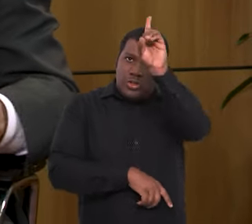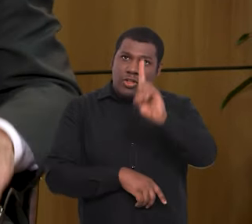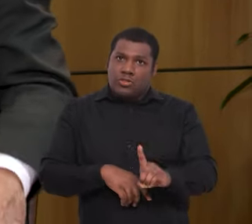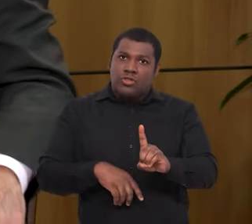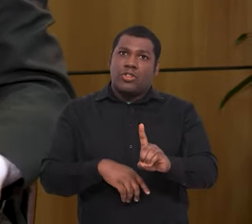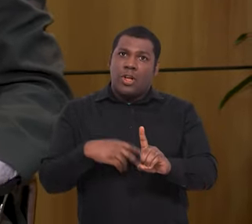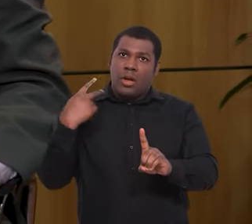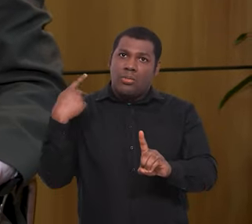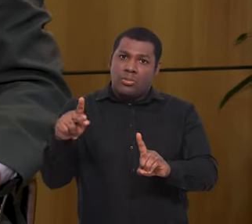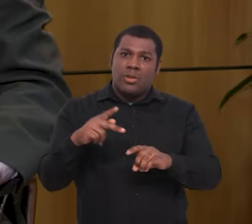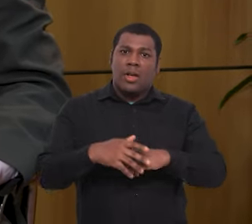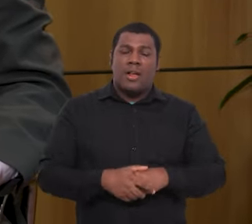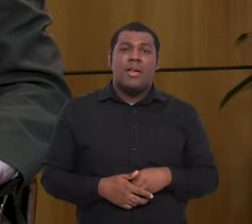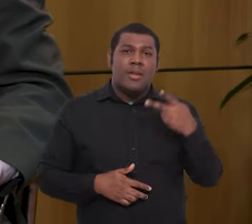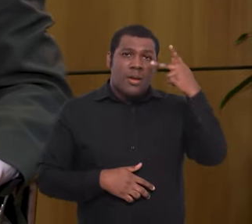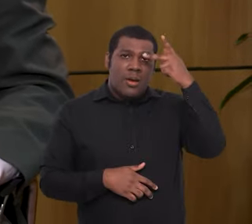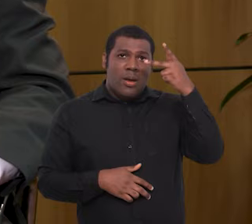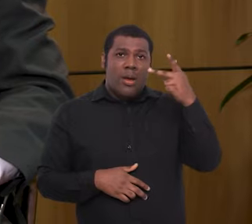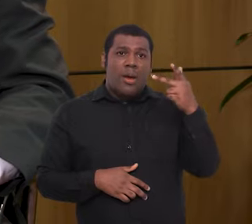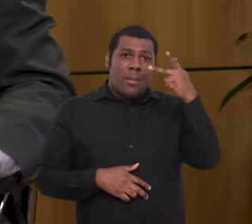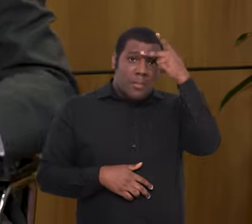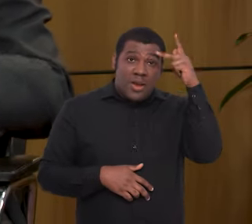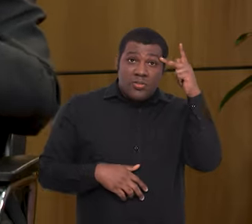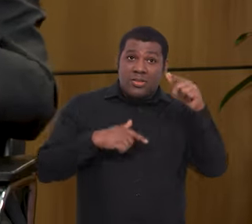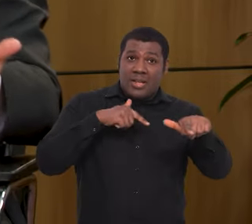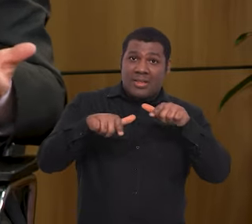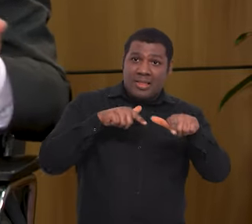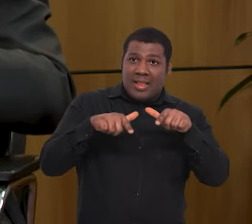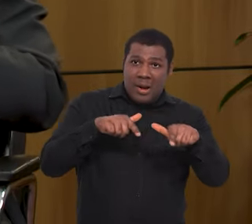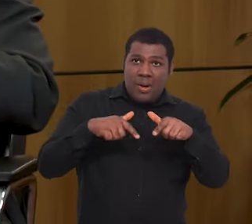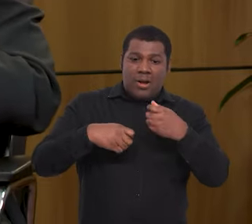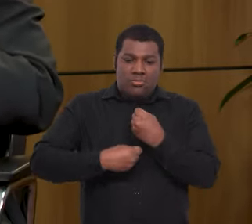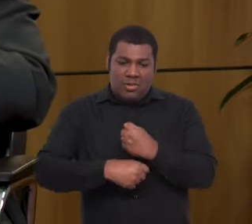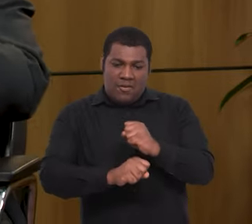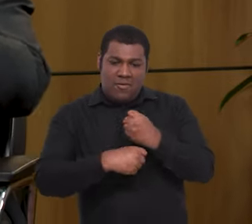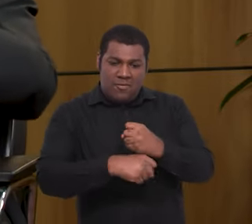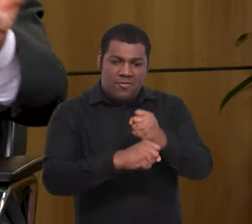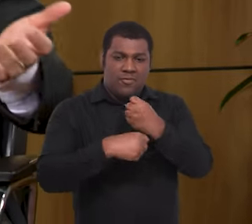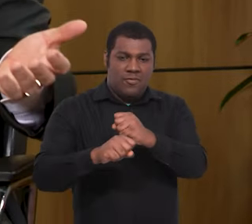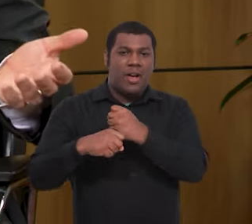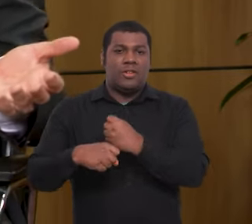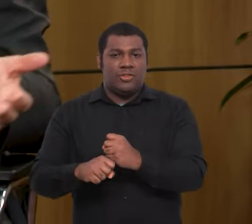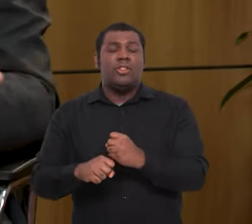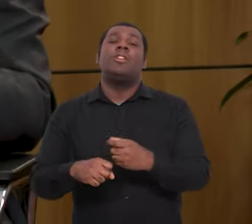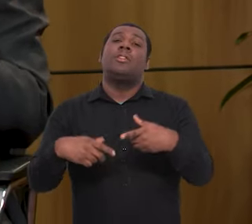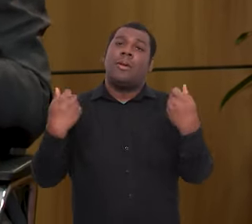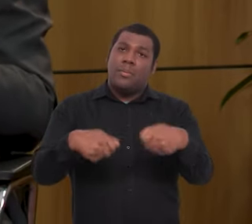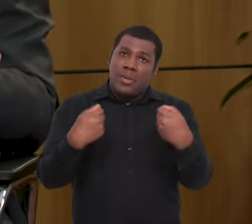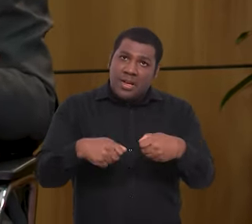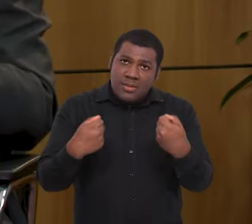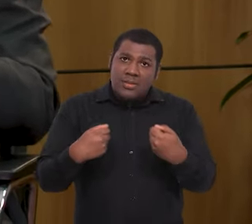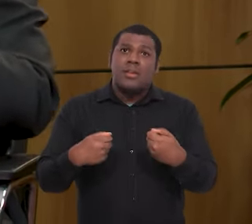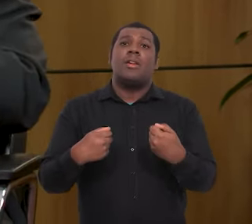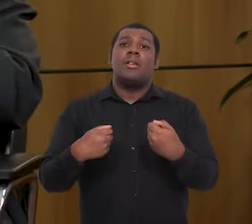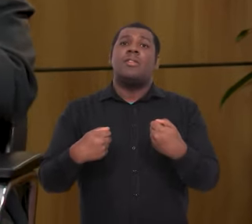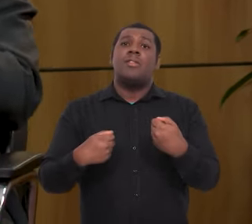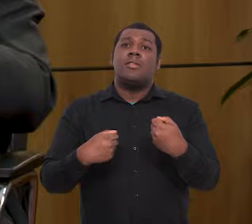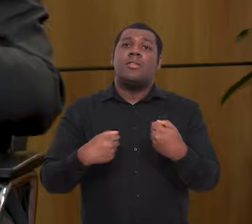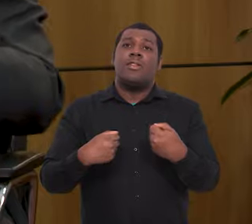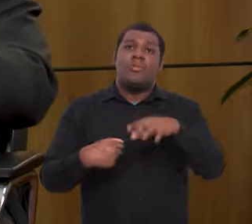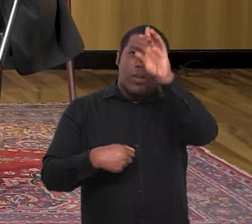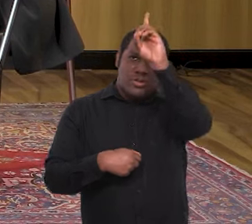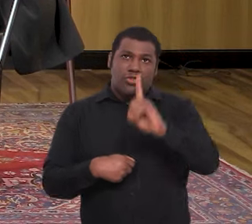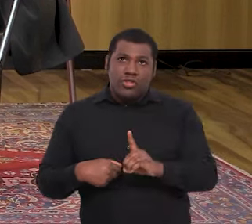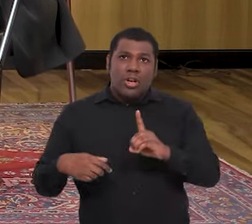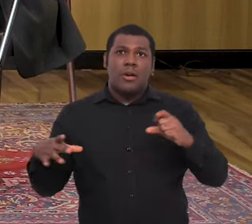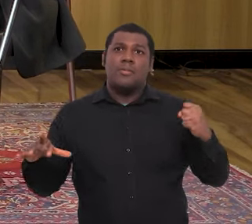usando aplicativo não é na saúde na educação você tem várias iniciativas de aplicativos aqui de organizar